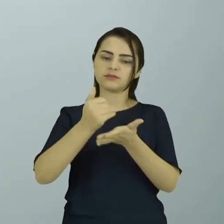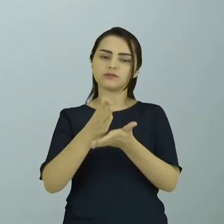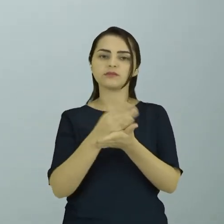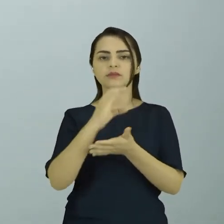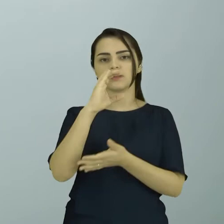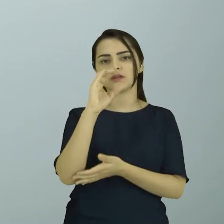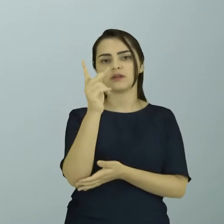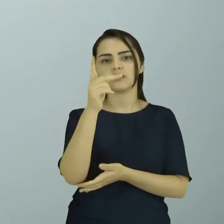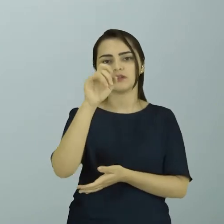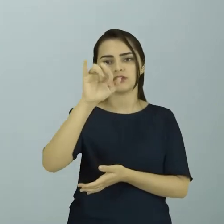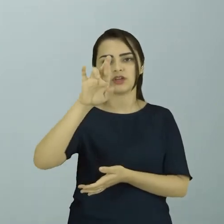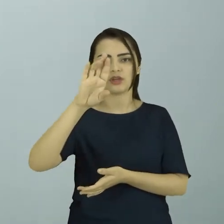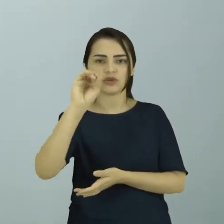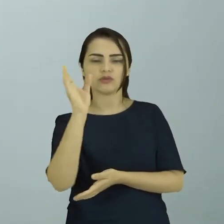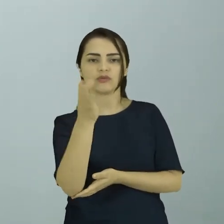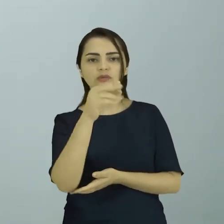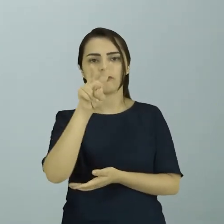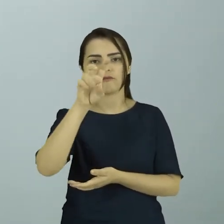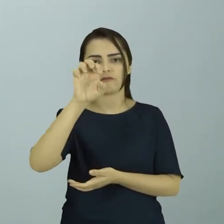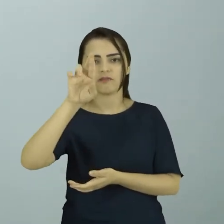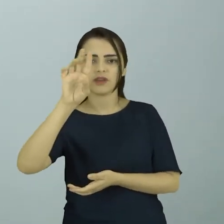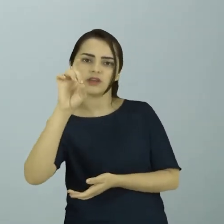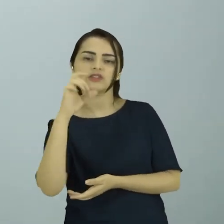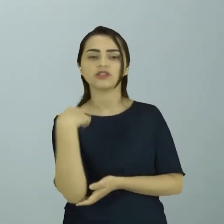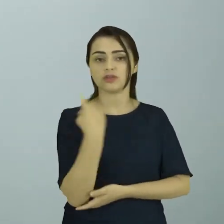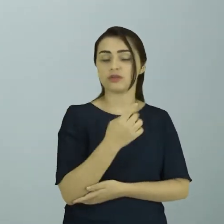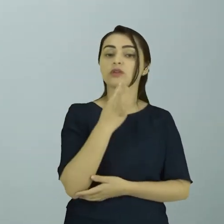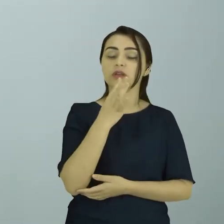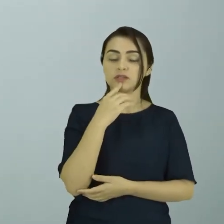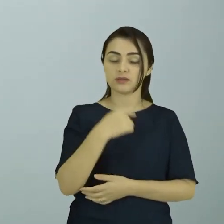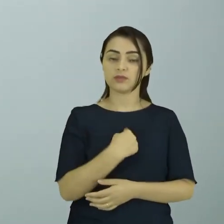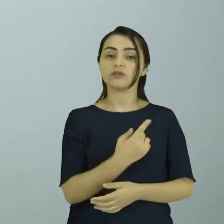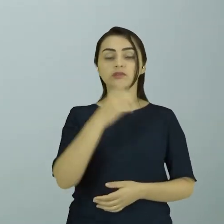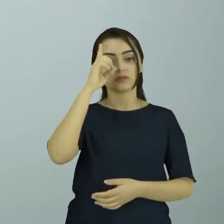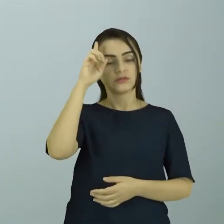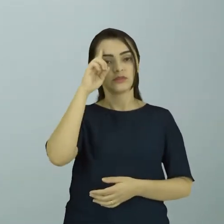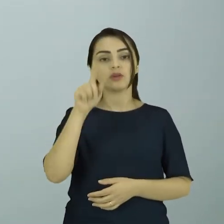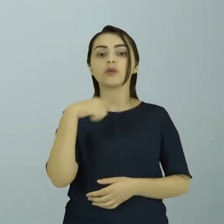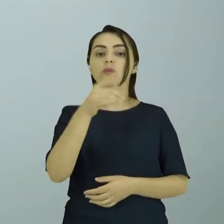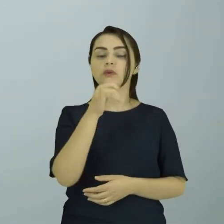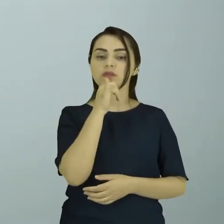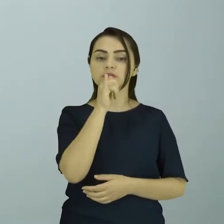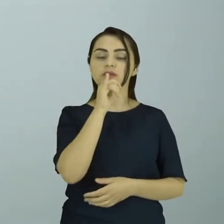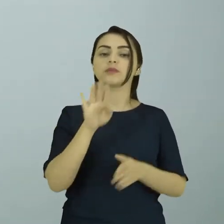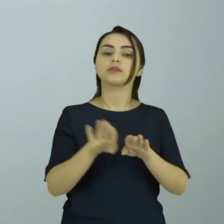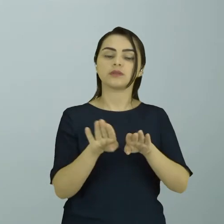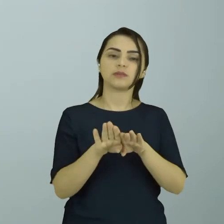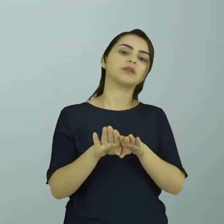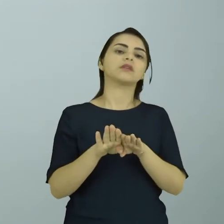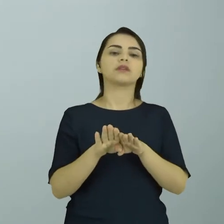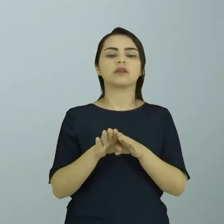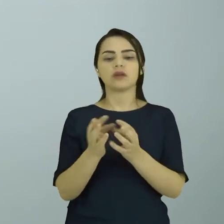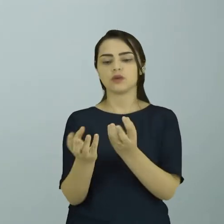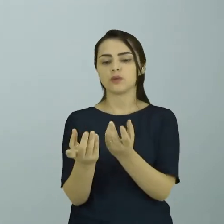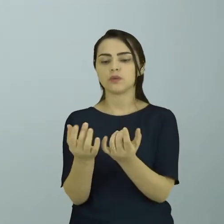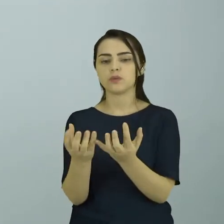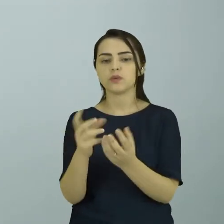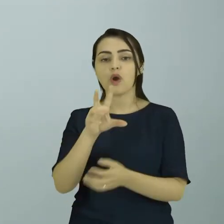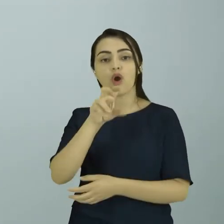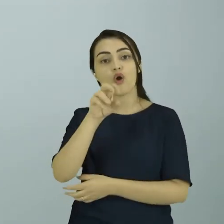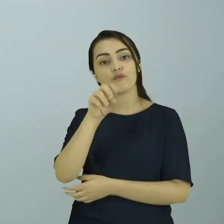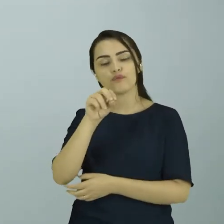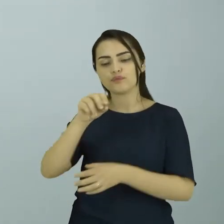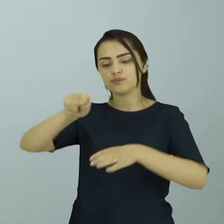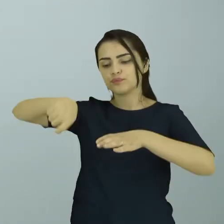nós conhecemos no nosso dia a dia. Outro exemplo também é o cozimento do ovo.